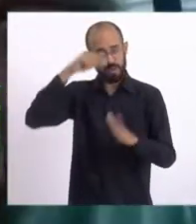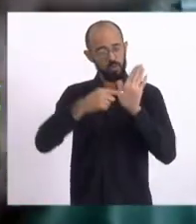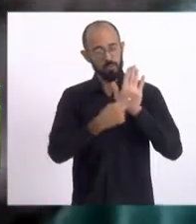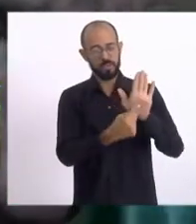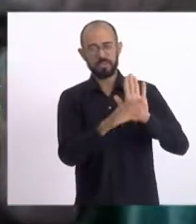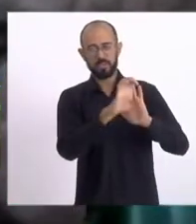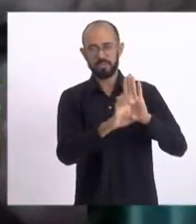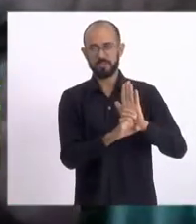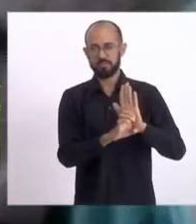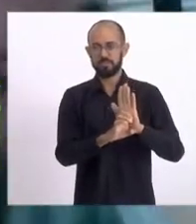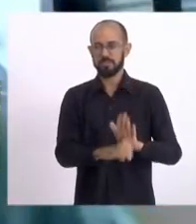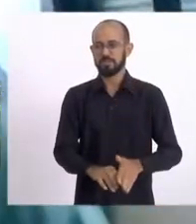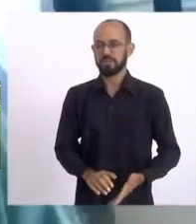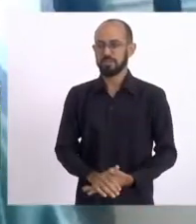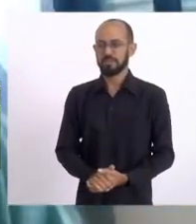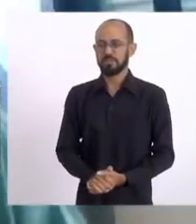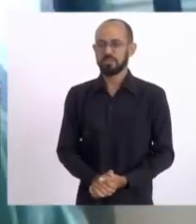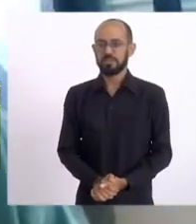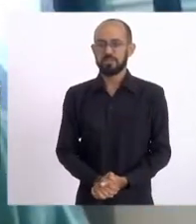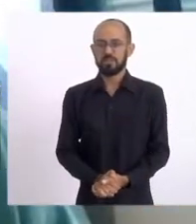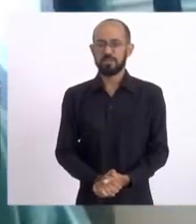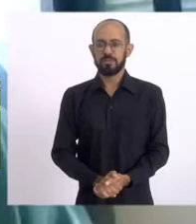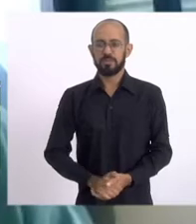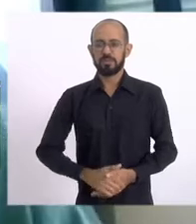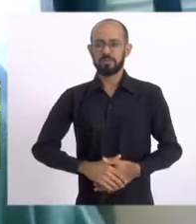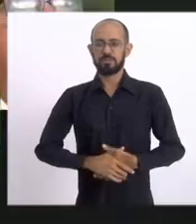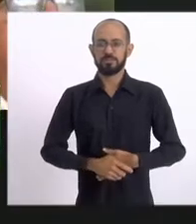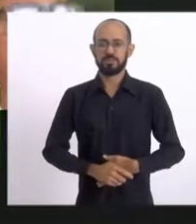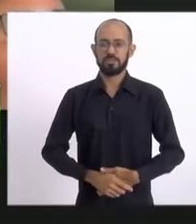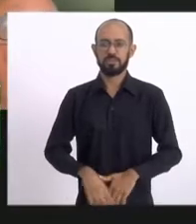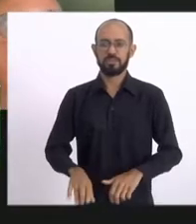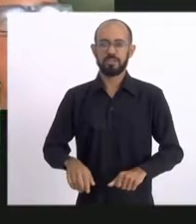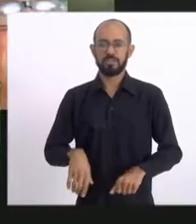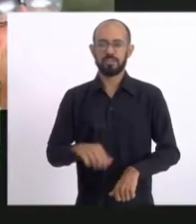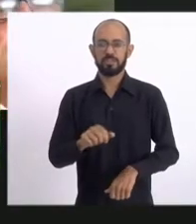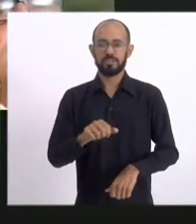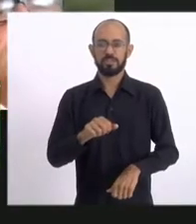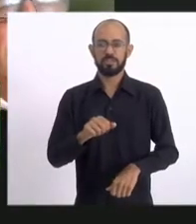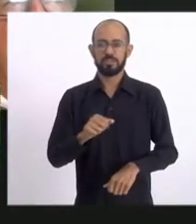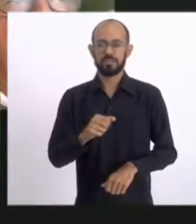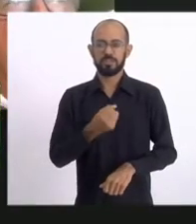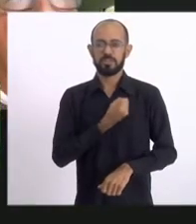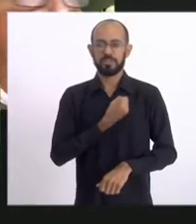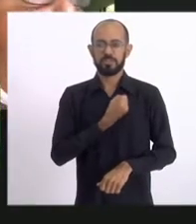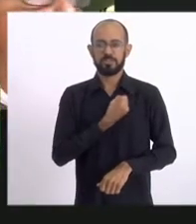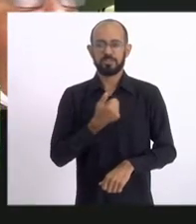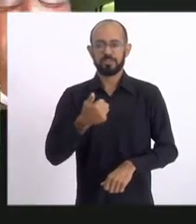Luiz. Obrigado, deputado Luiz Paulo. 12-13 da pauta.